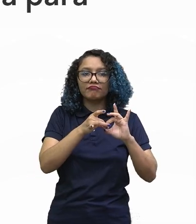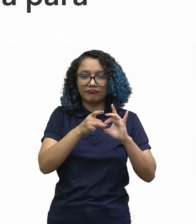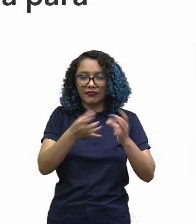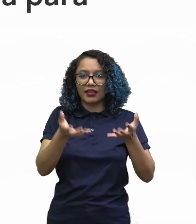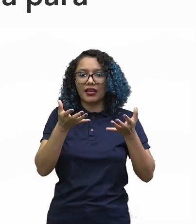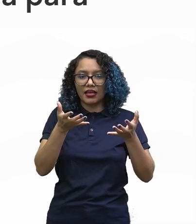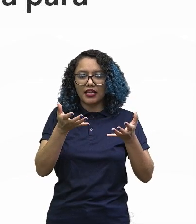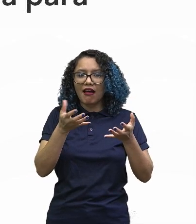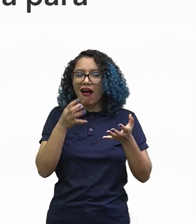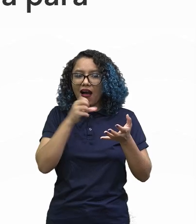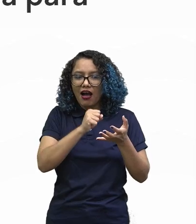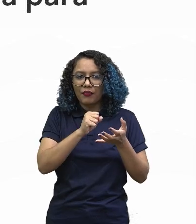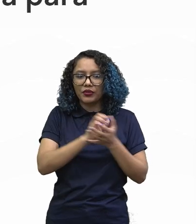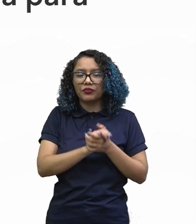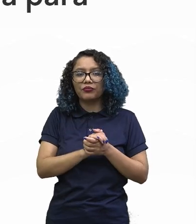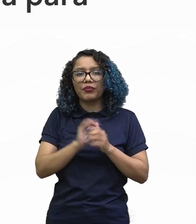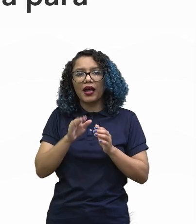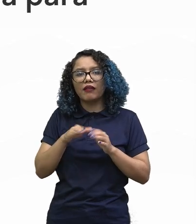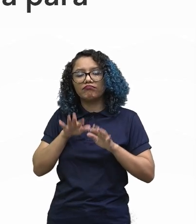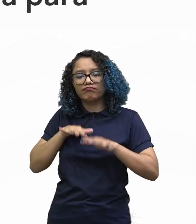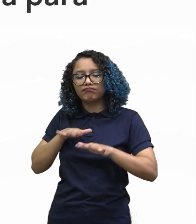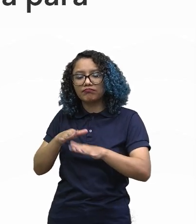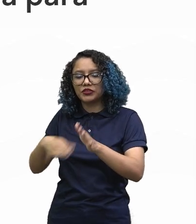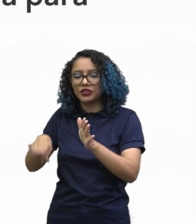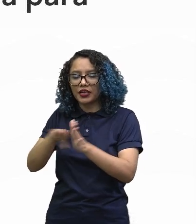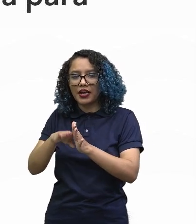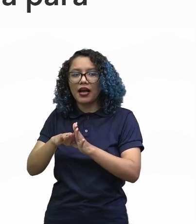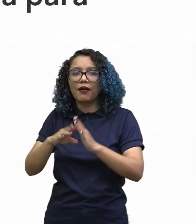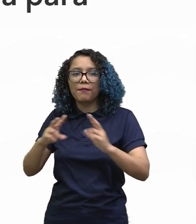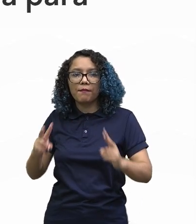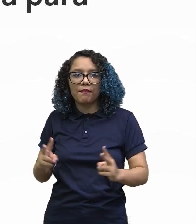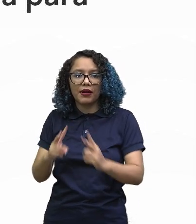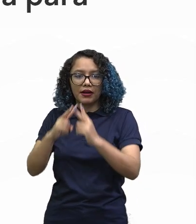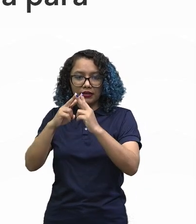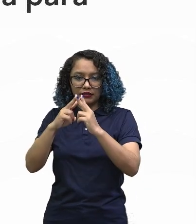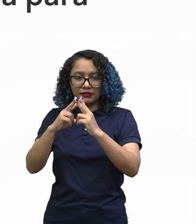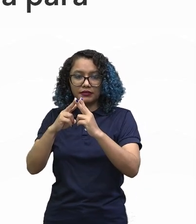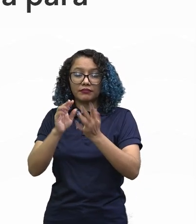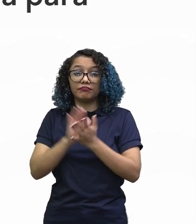de chegar em Paris. Lembrando que a Alemanha e a França